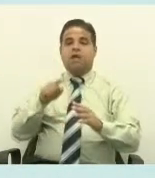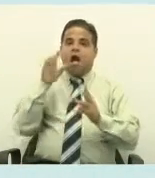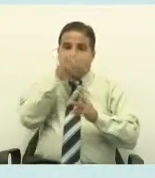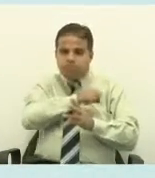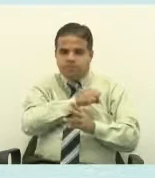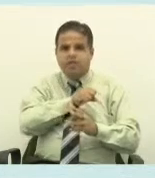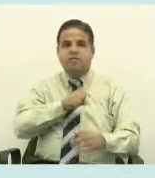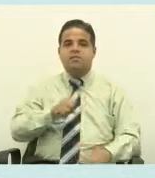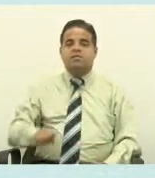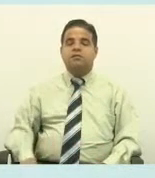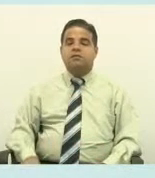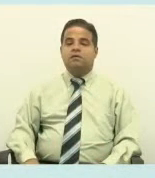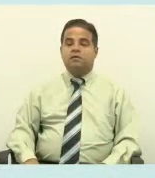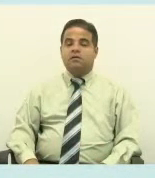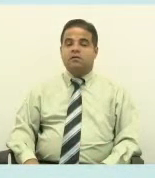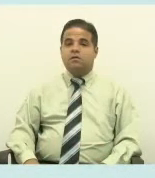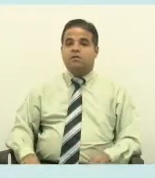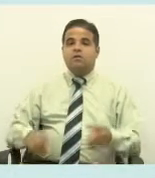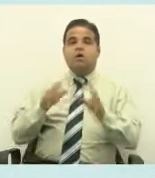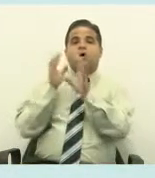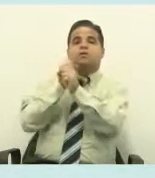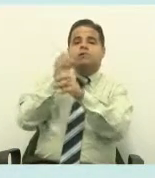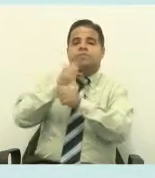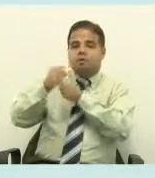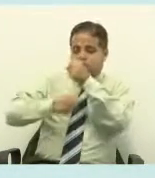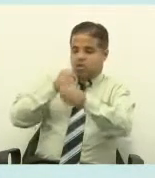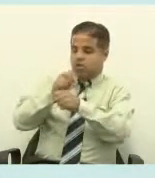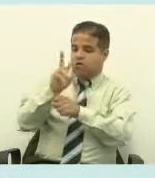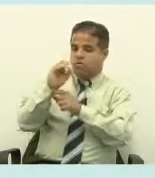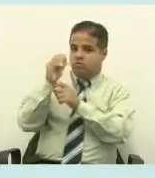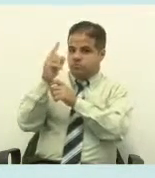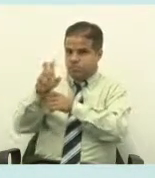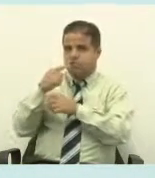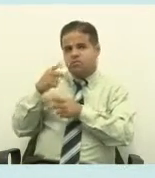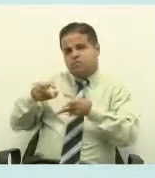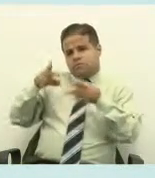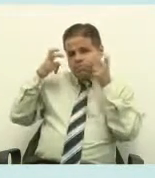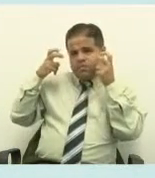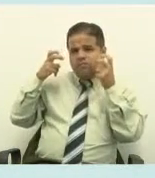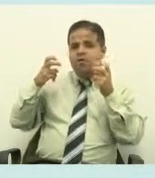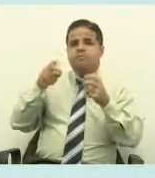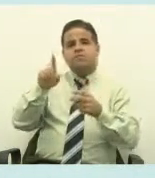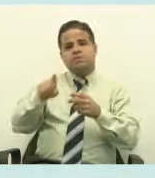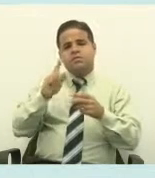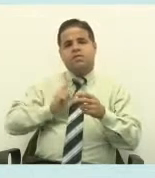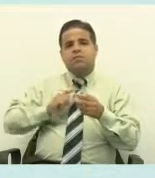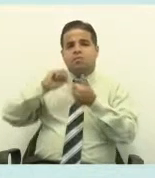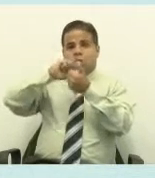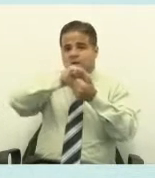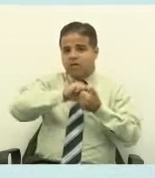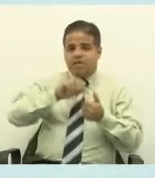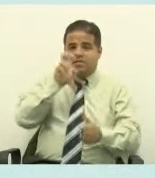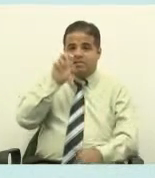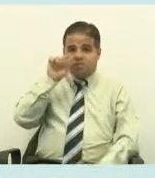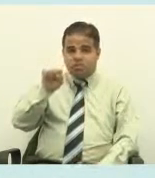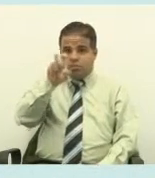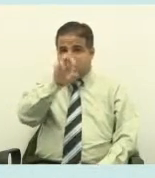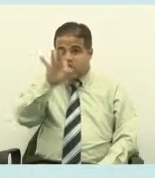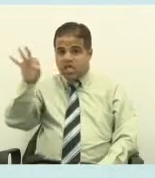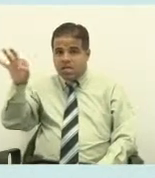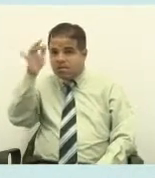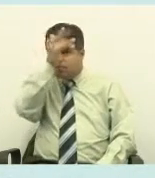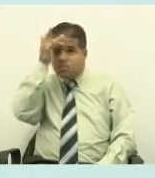rápidas. Quanto ao orçamento de 2015, a gente notou que foram qualificadas 5.500